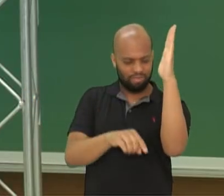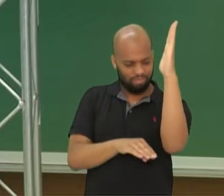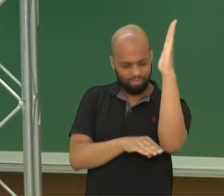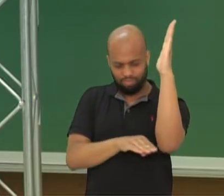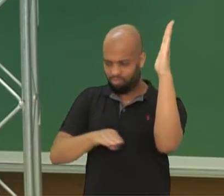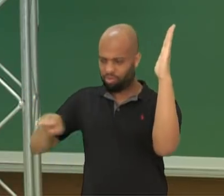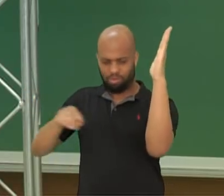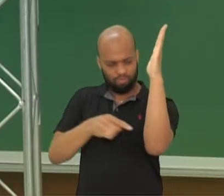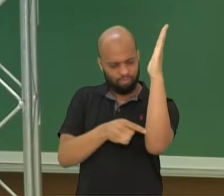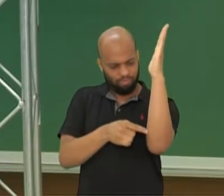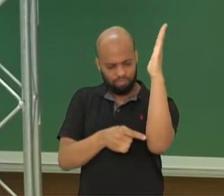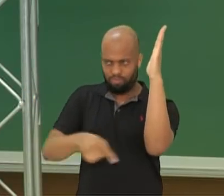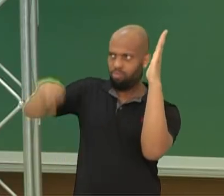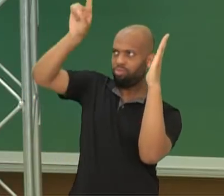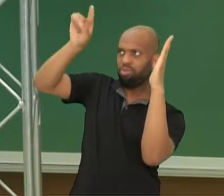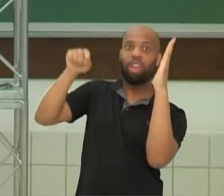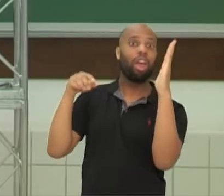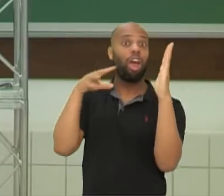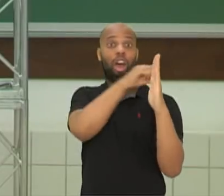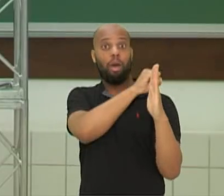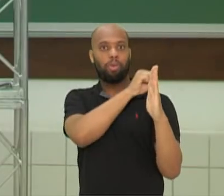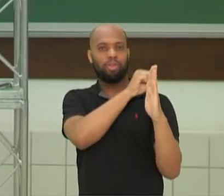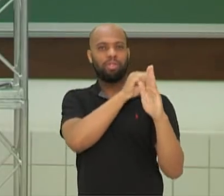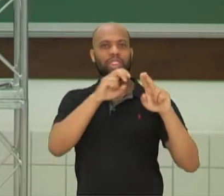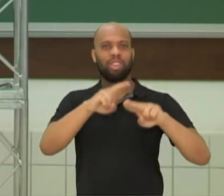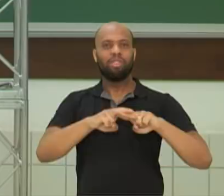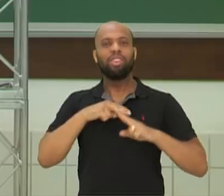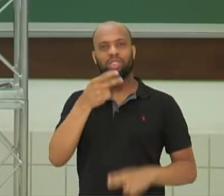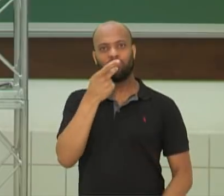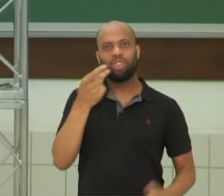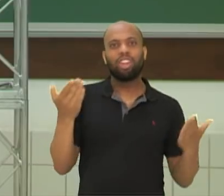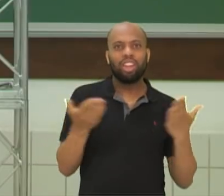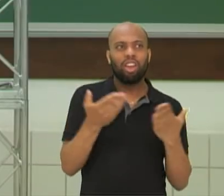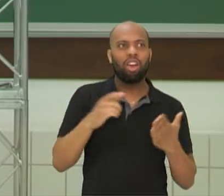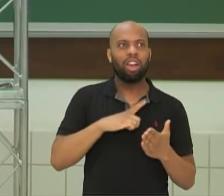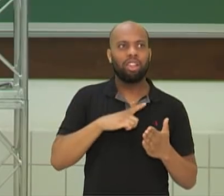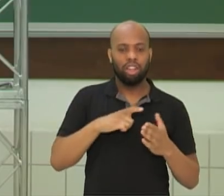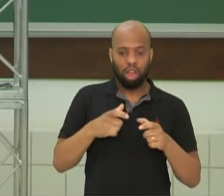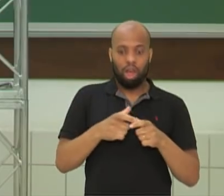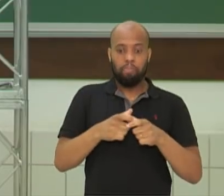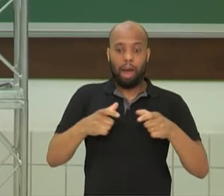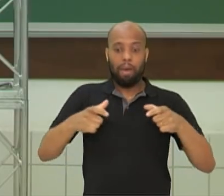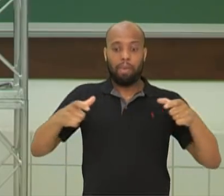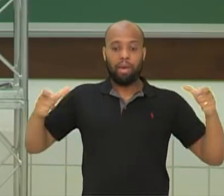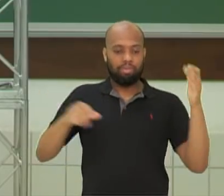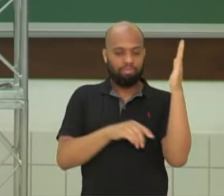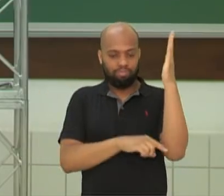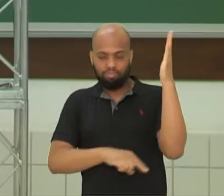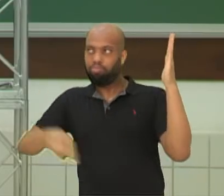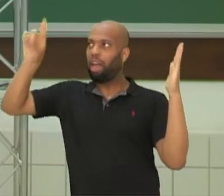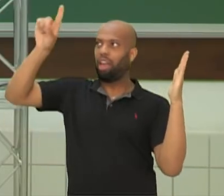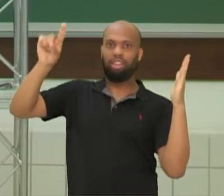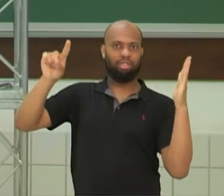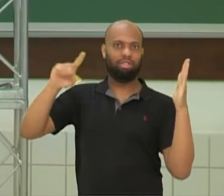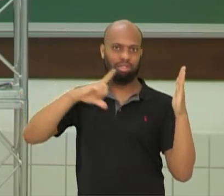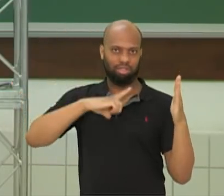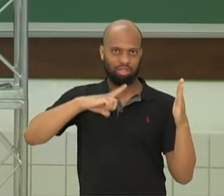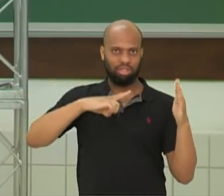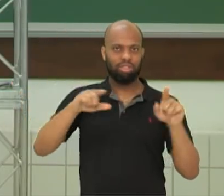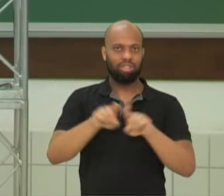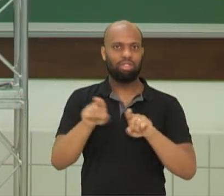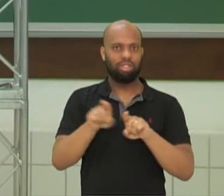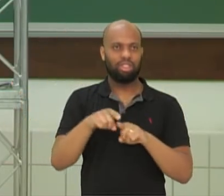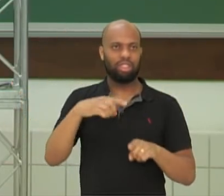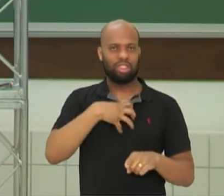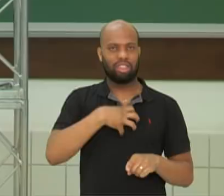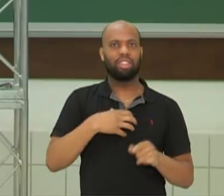dos valores, por isso que a gente fala, tem um ditado, né? Isso está crescendo exponencialmente, né? Ou dado